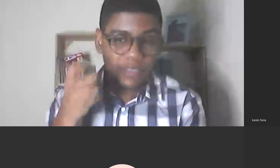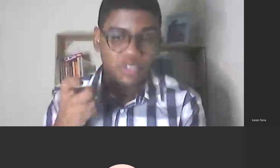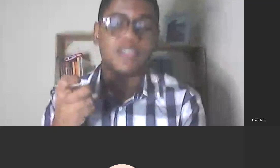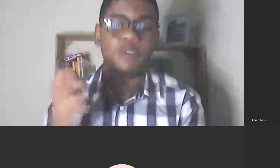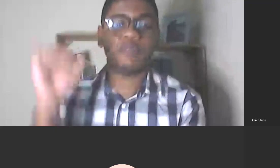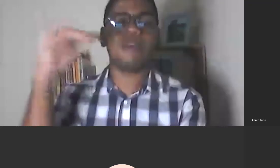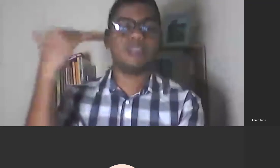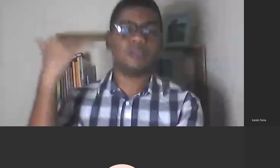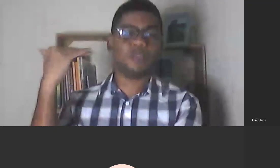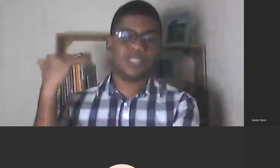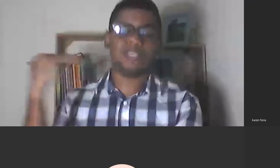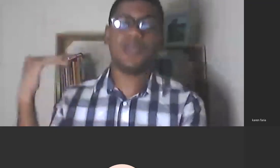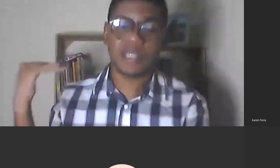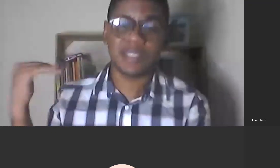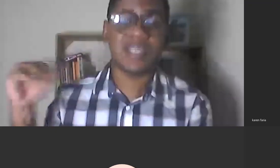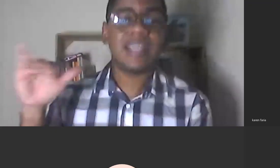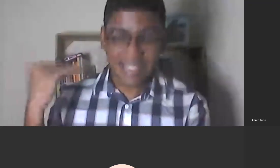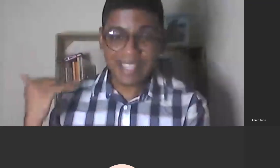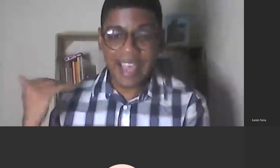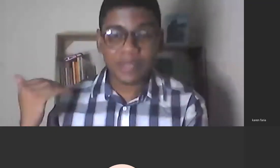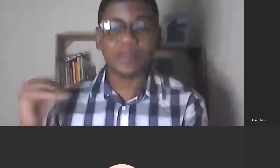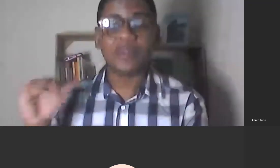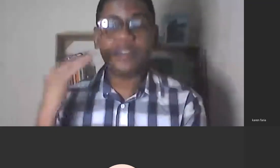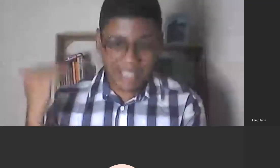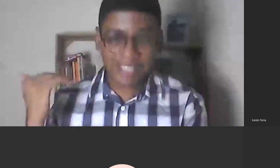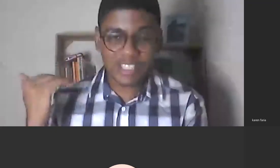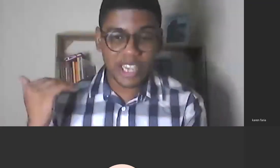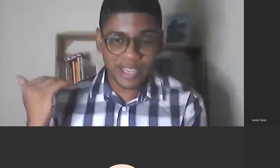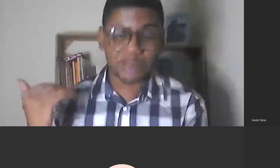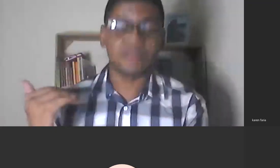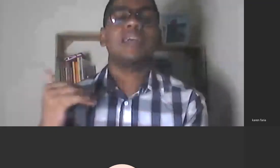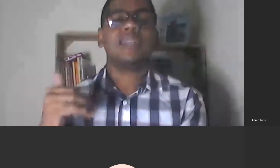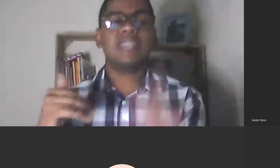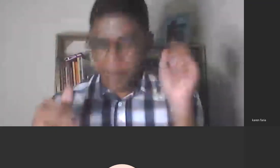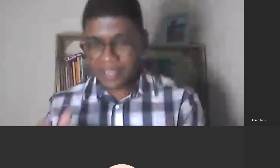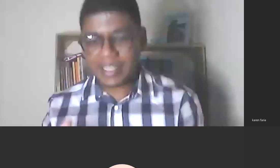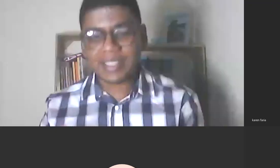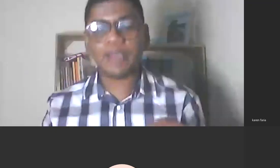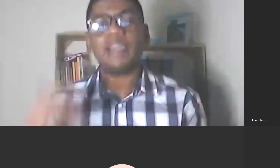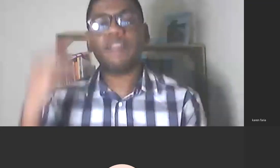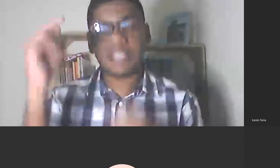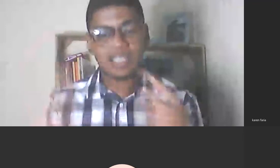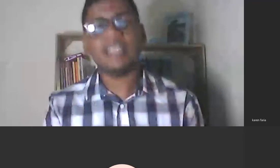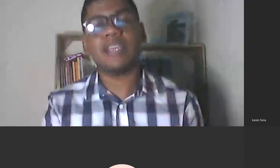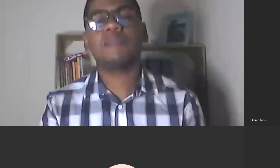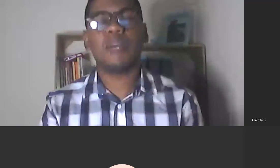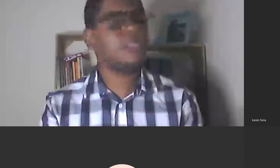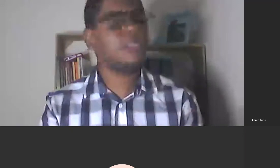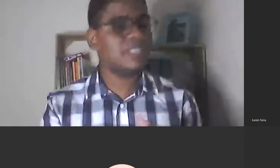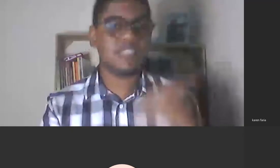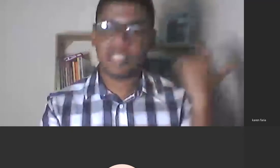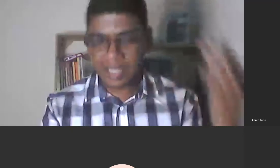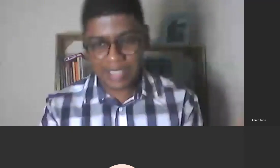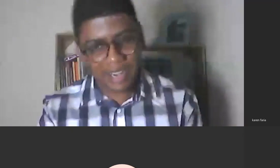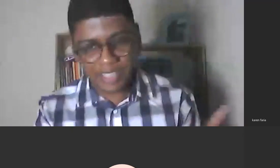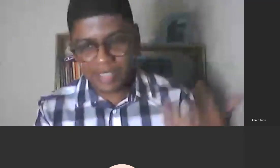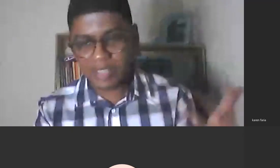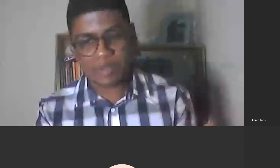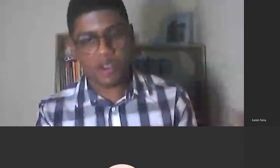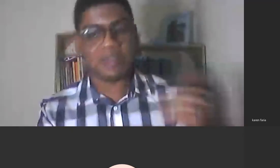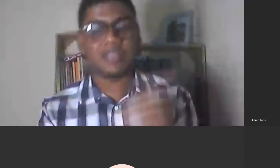percebi algumas pessoas. Alguns me mandam alguns vídeos assim, Lucas, tá certo fazer desse jeito? Deu para entender? O que você entendeu? Então, assim, se vocês